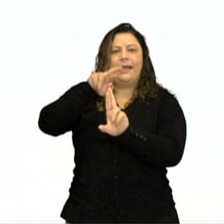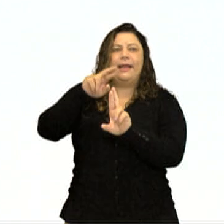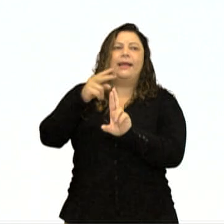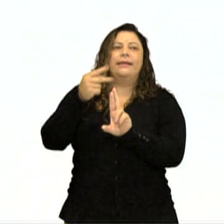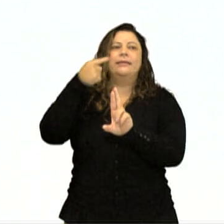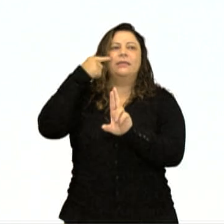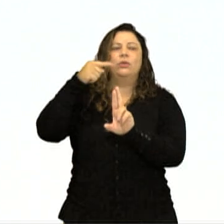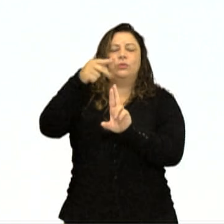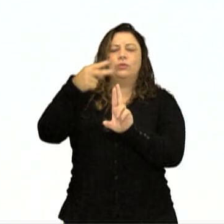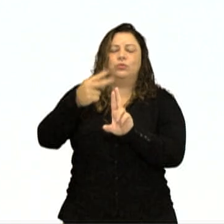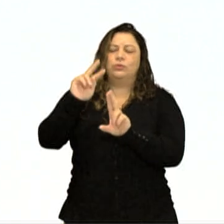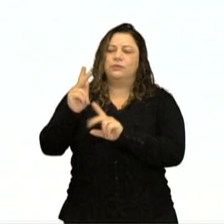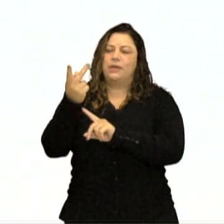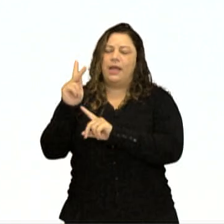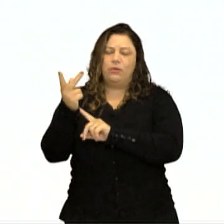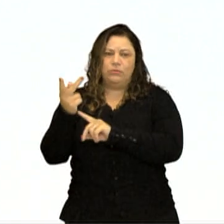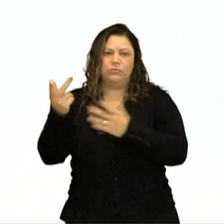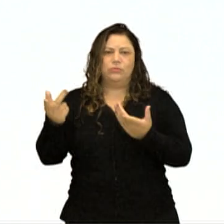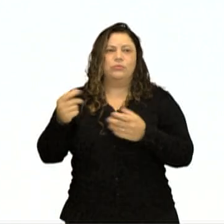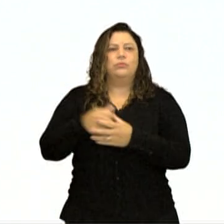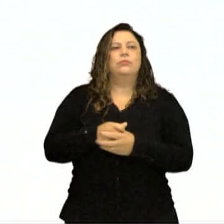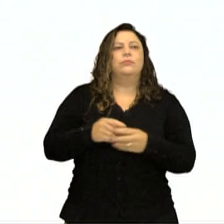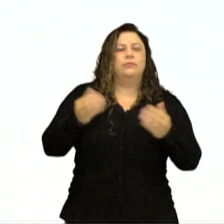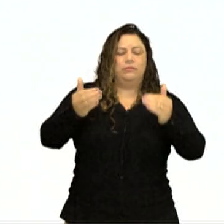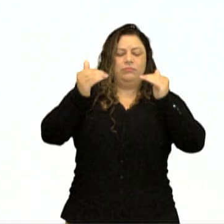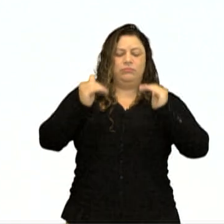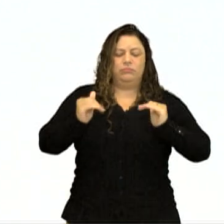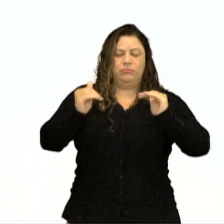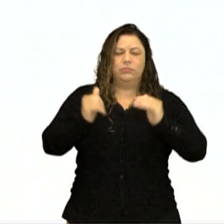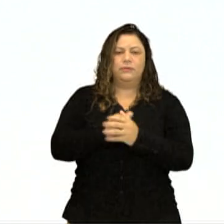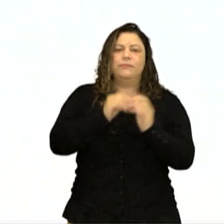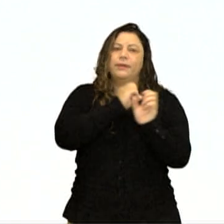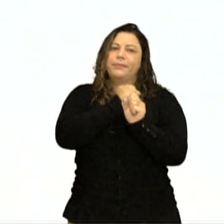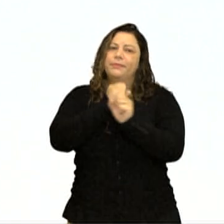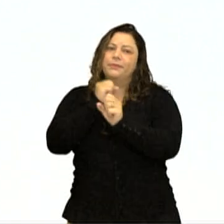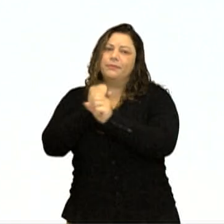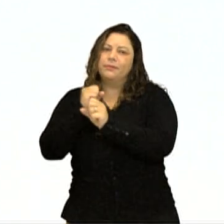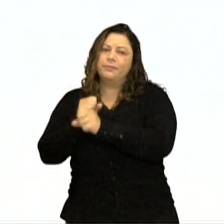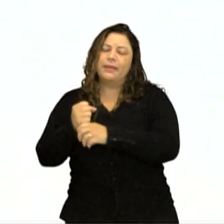o raio 5, a altura 6, fazendo as nossas continhas, deu